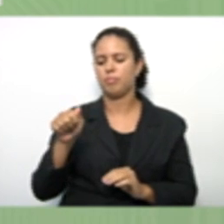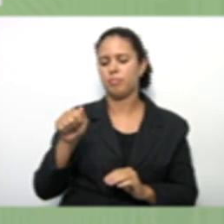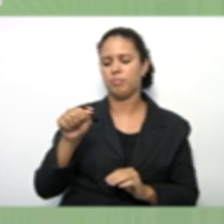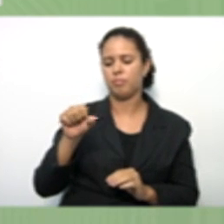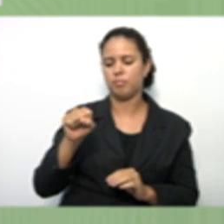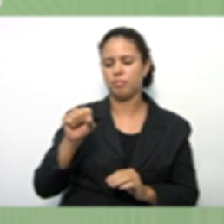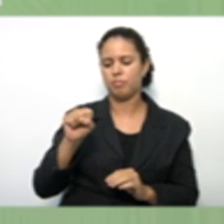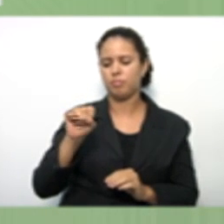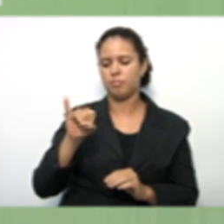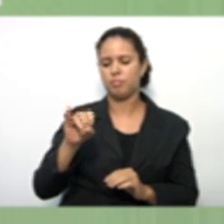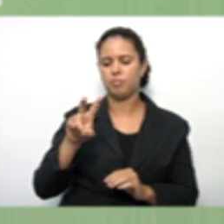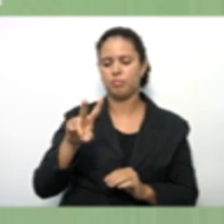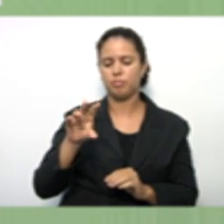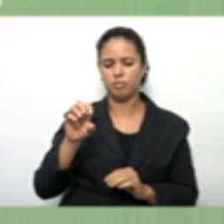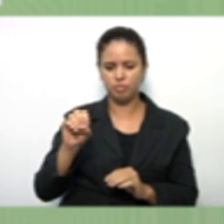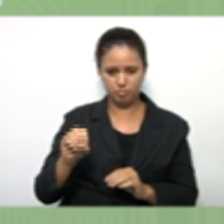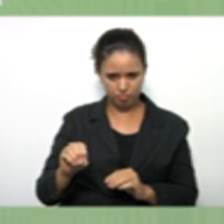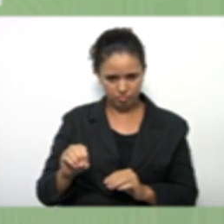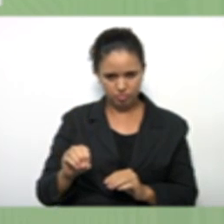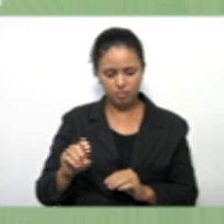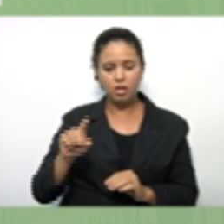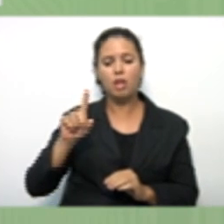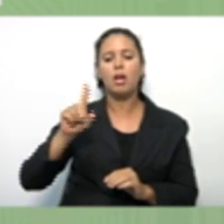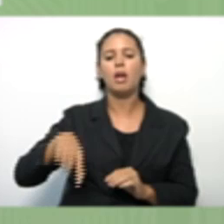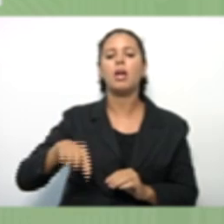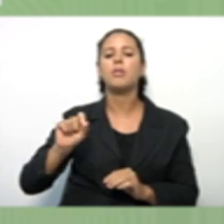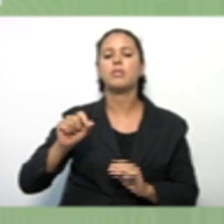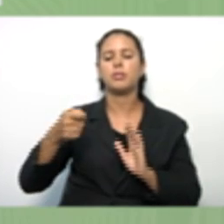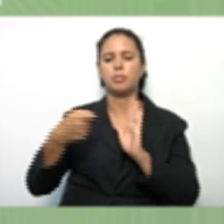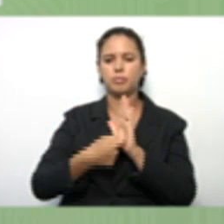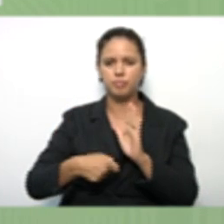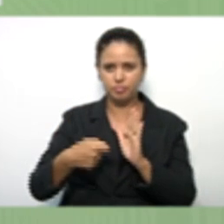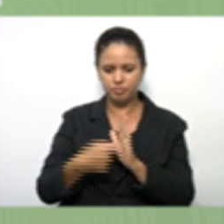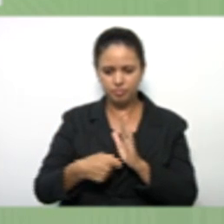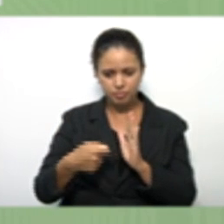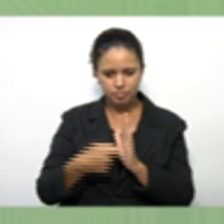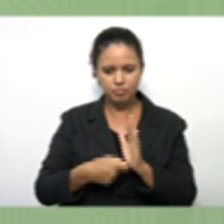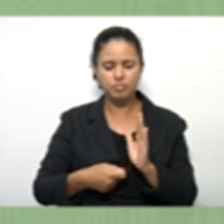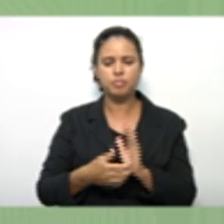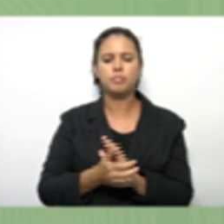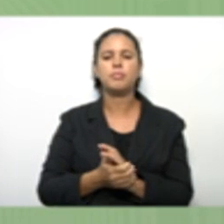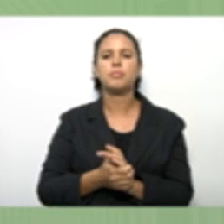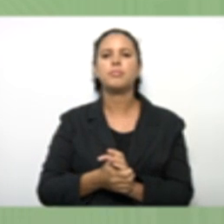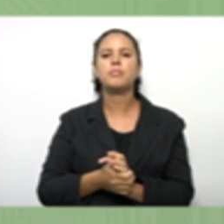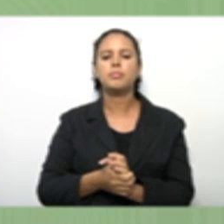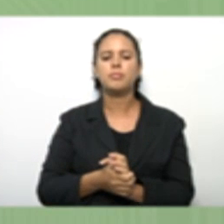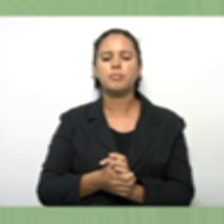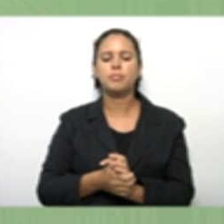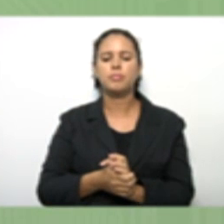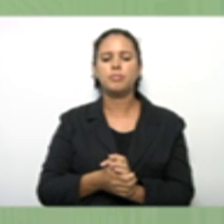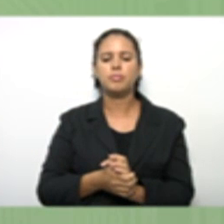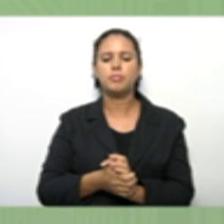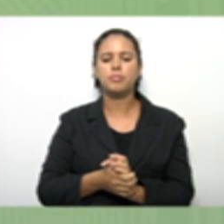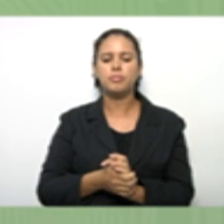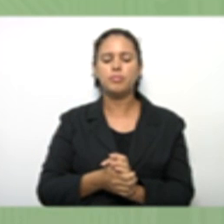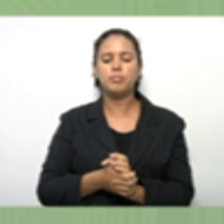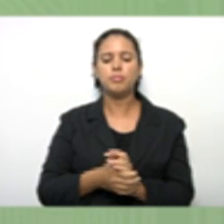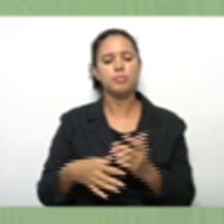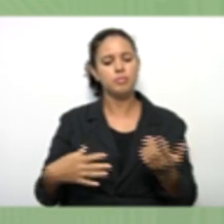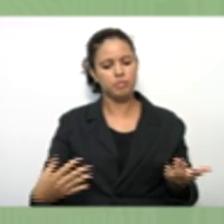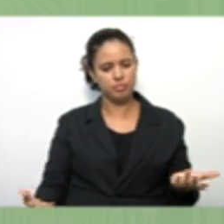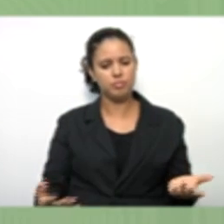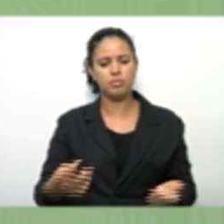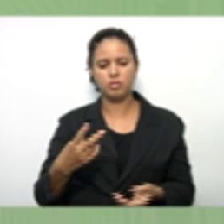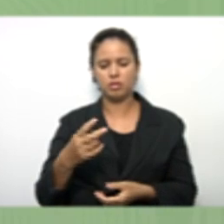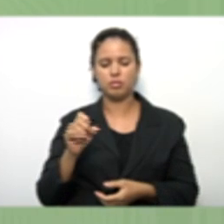voltar aqui no slide, que são as obrigações, lembrando, o passivo são as obrigações, que é no montante de